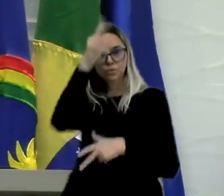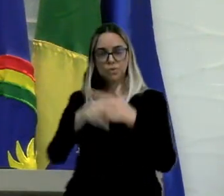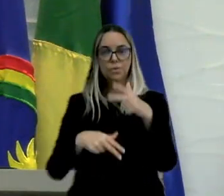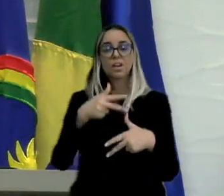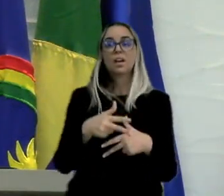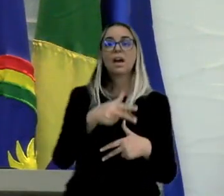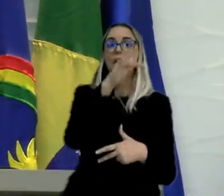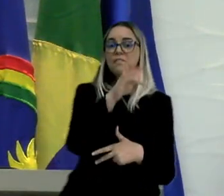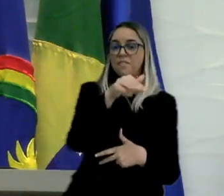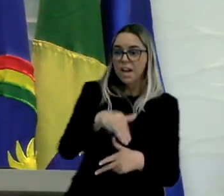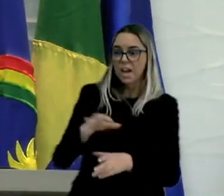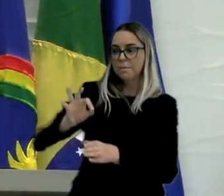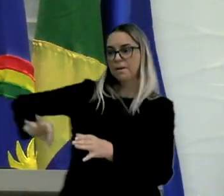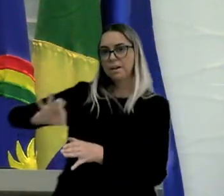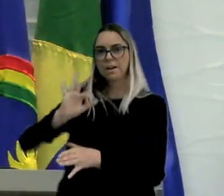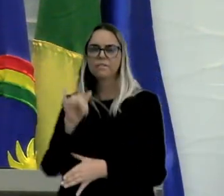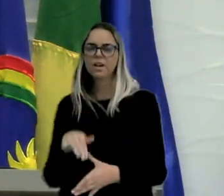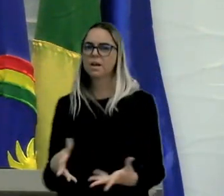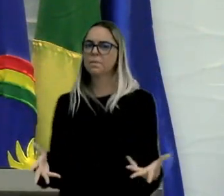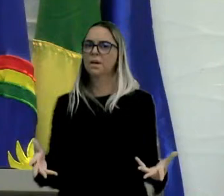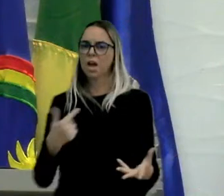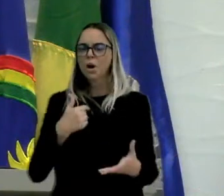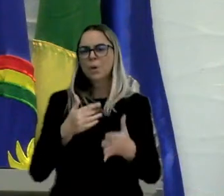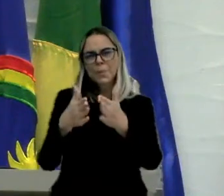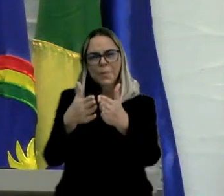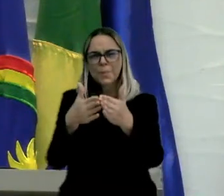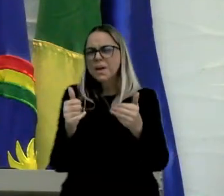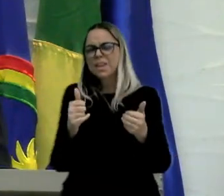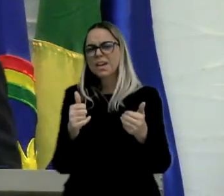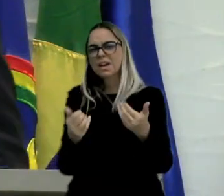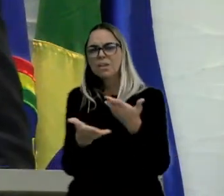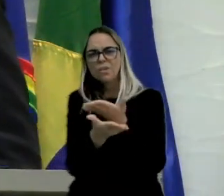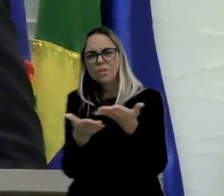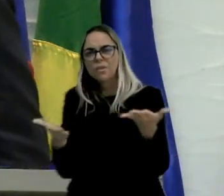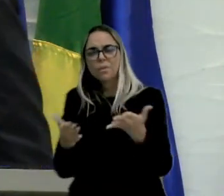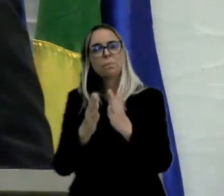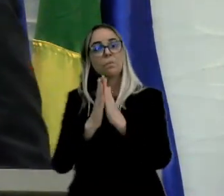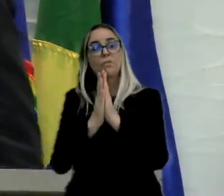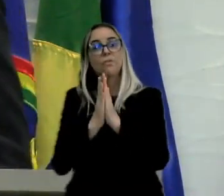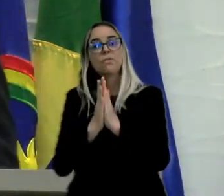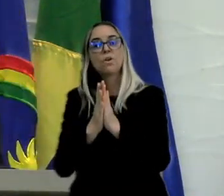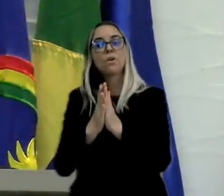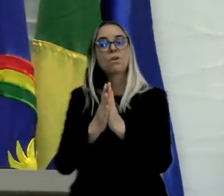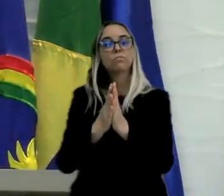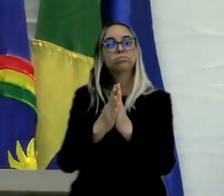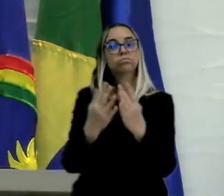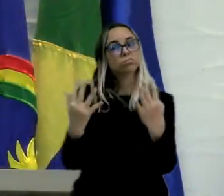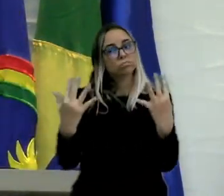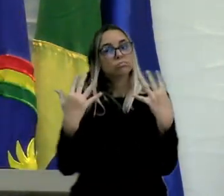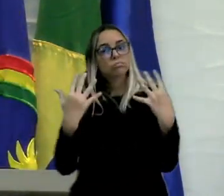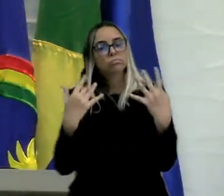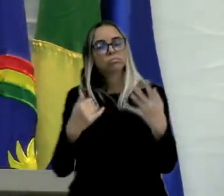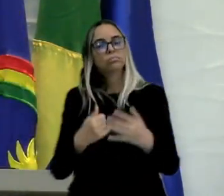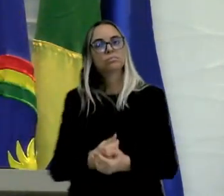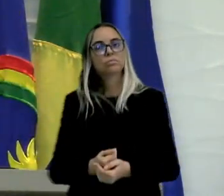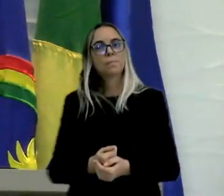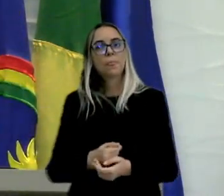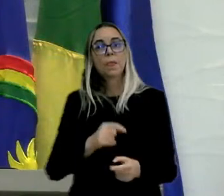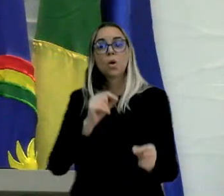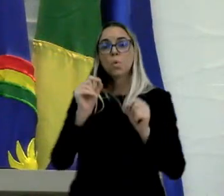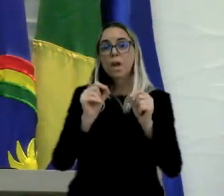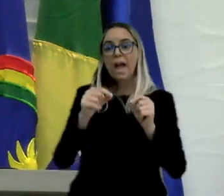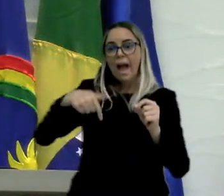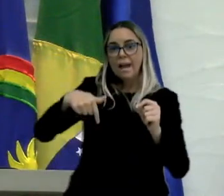eu quero fazer um apelo por favor prestem muita atenção no que sai dessa